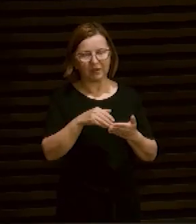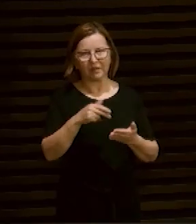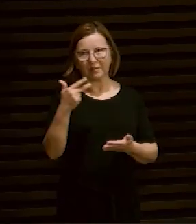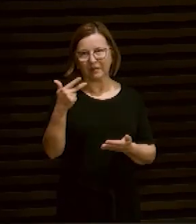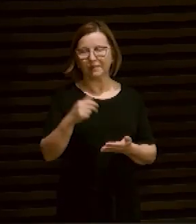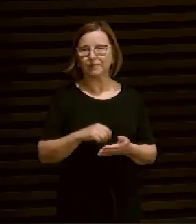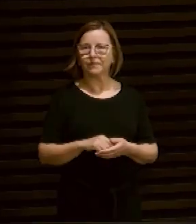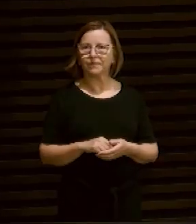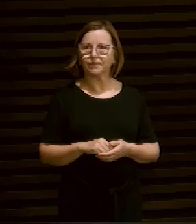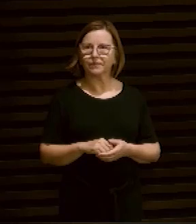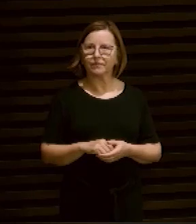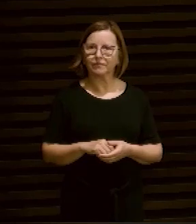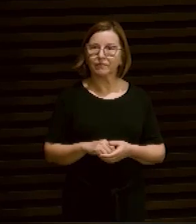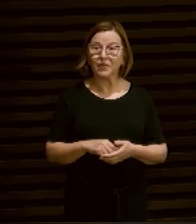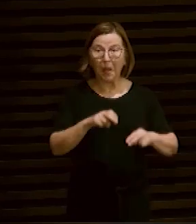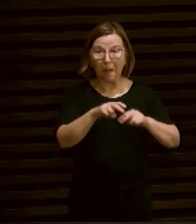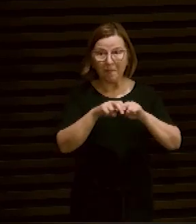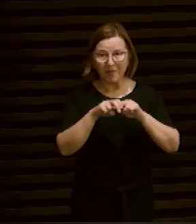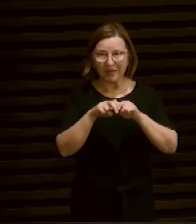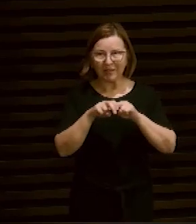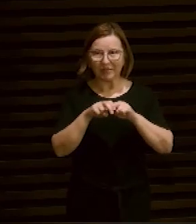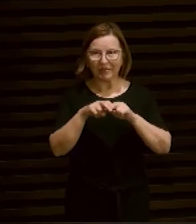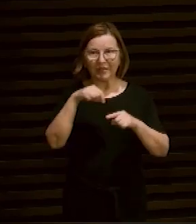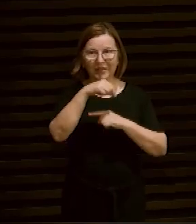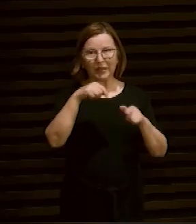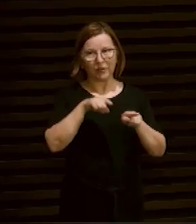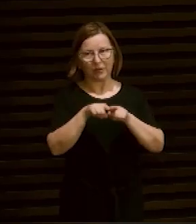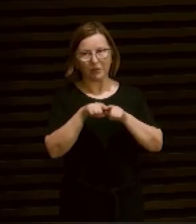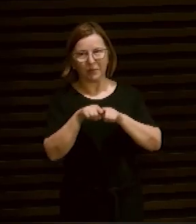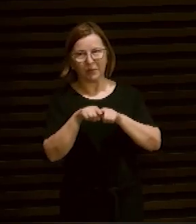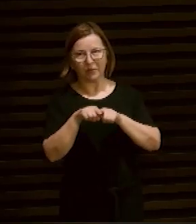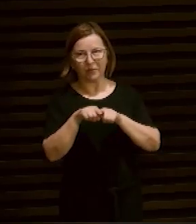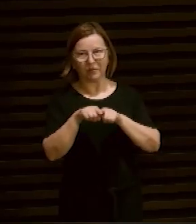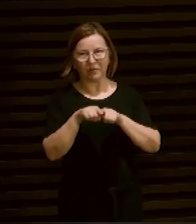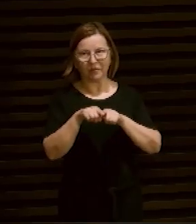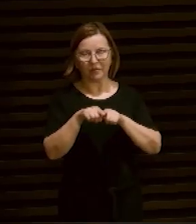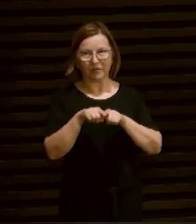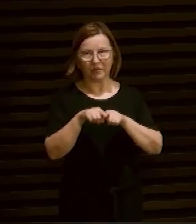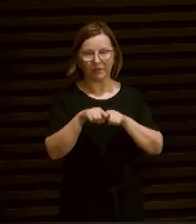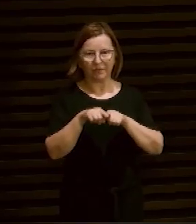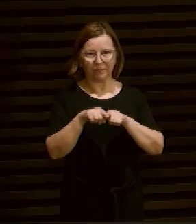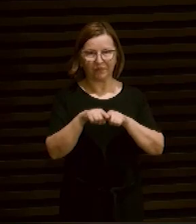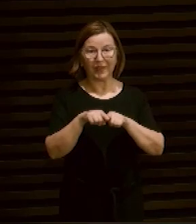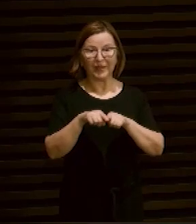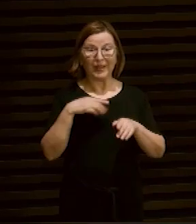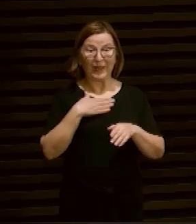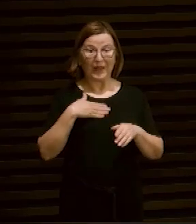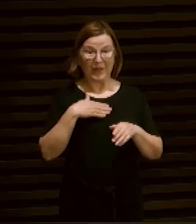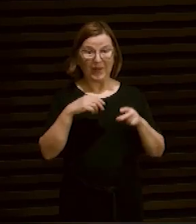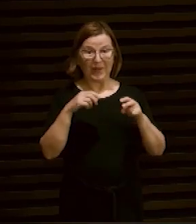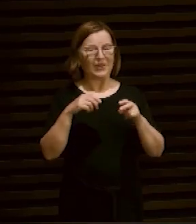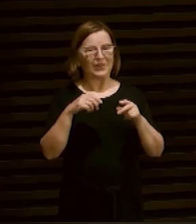Ele vai dizer assim: por isso, santos irmãos. Eu gosto dessa expressão, santos